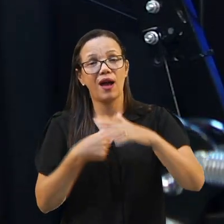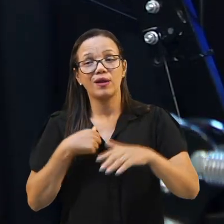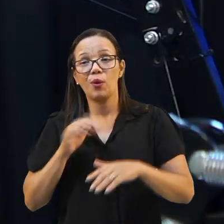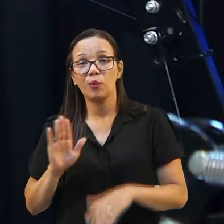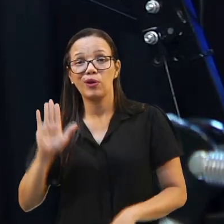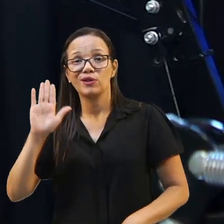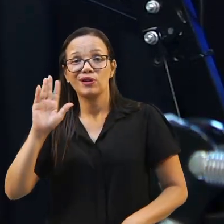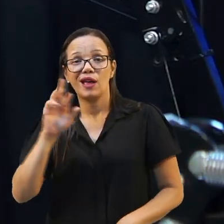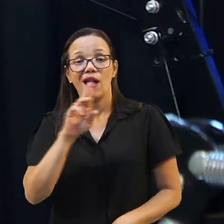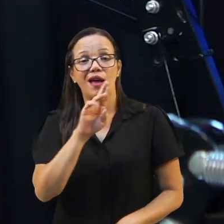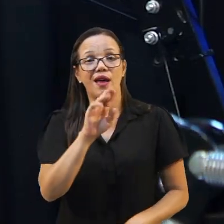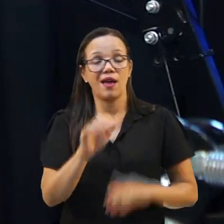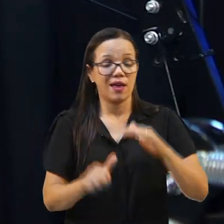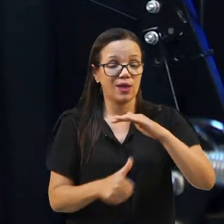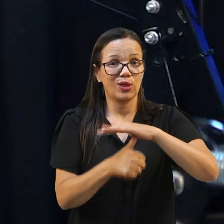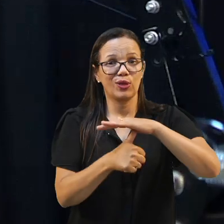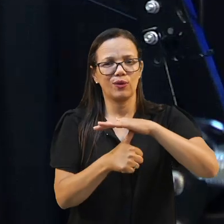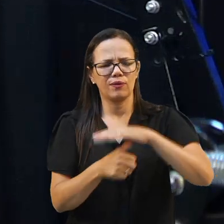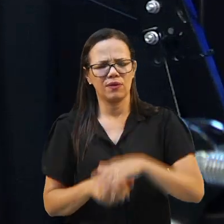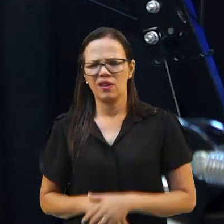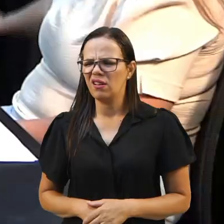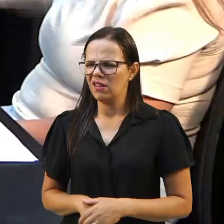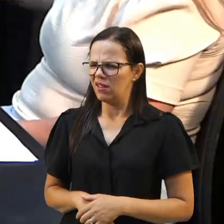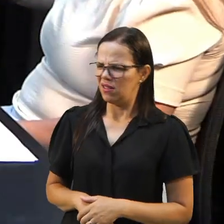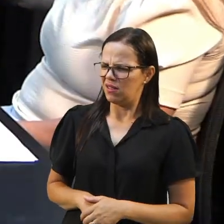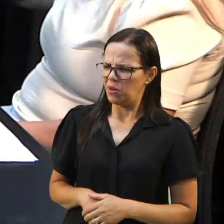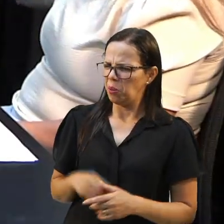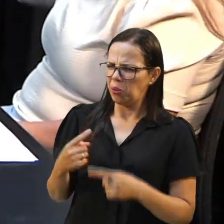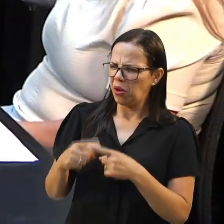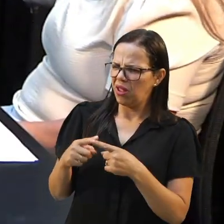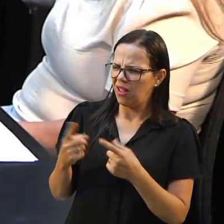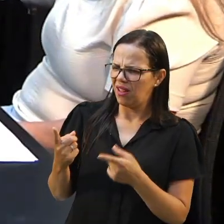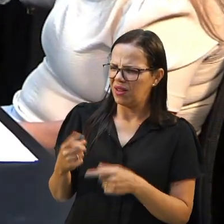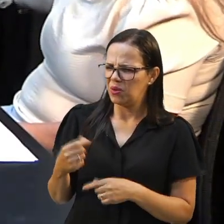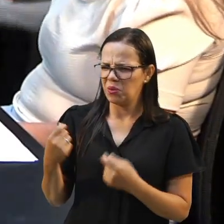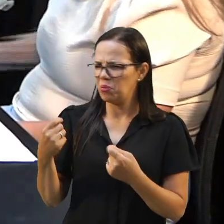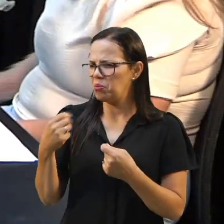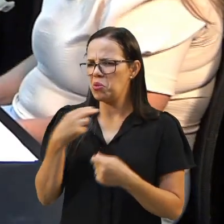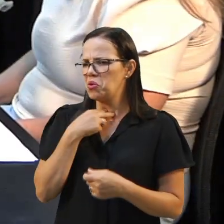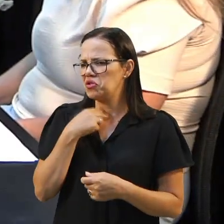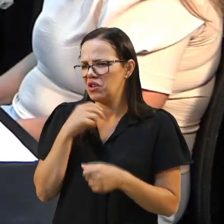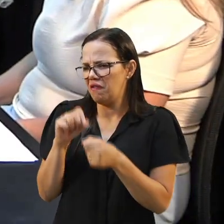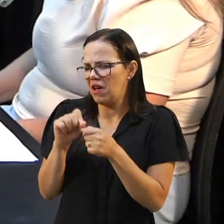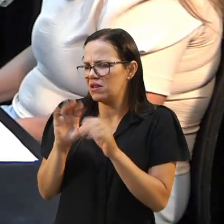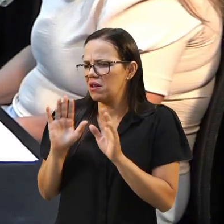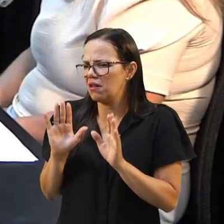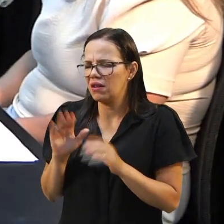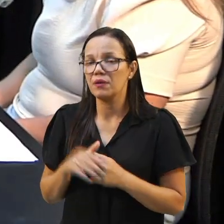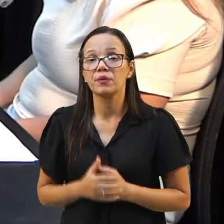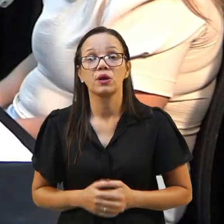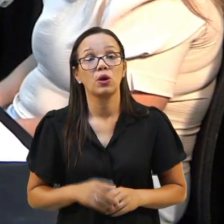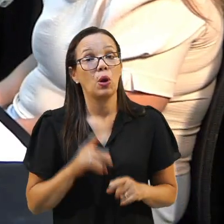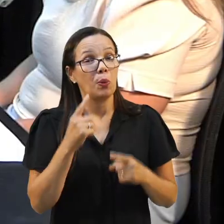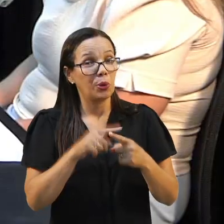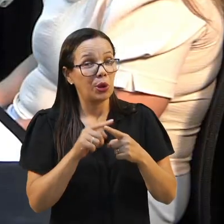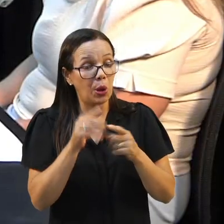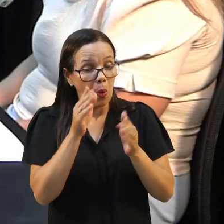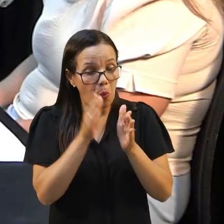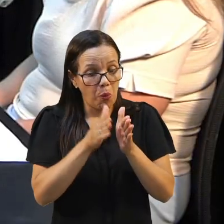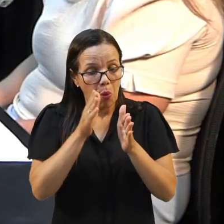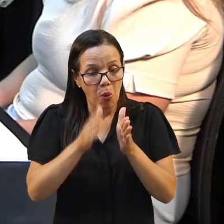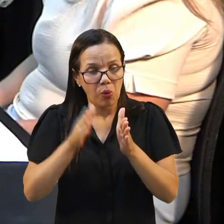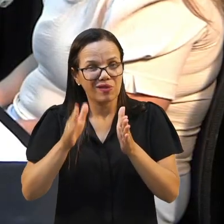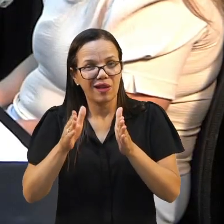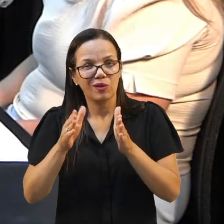né? Não devia ter feito. Por que, professor, não devia ter feito? Olha, o processo